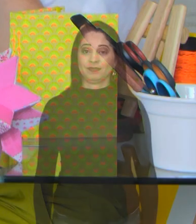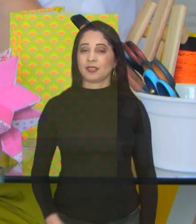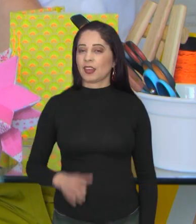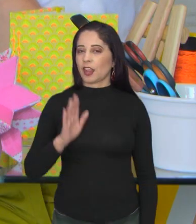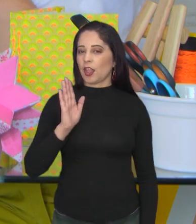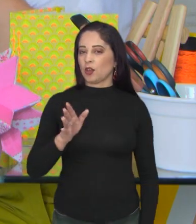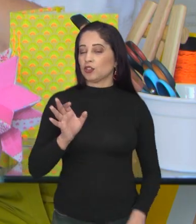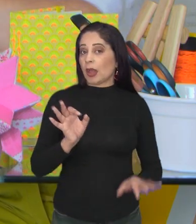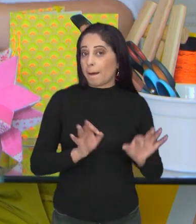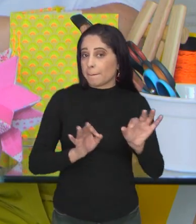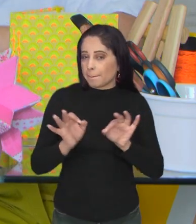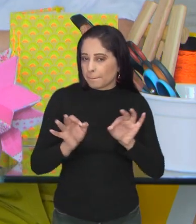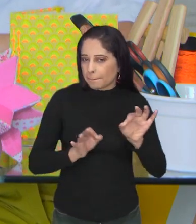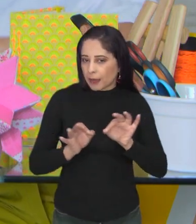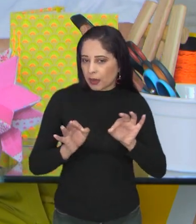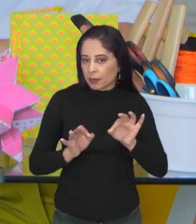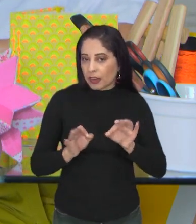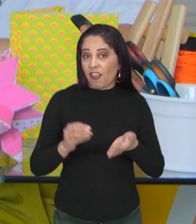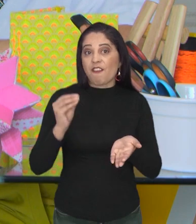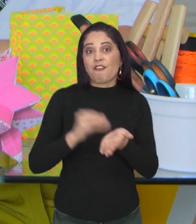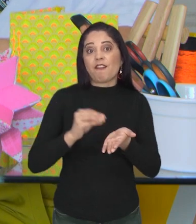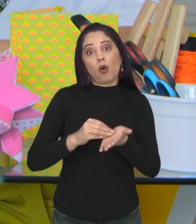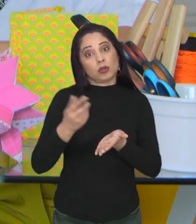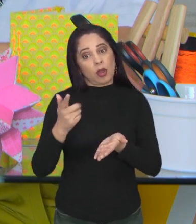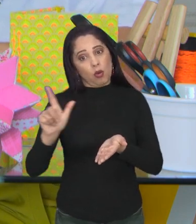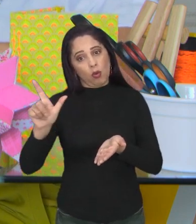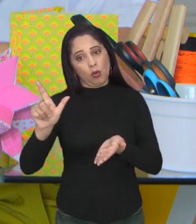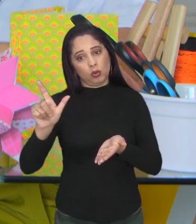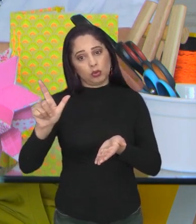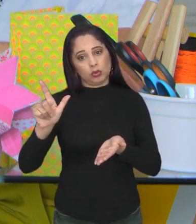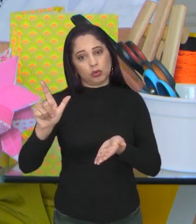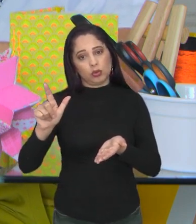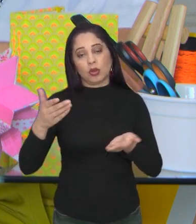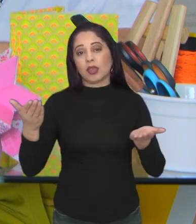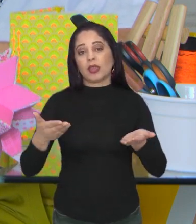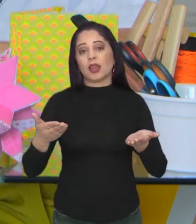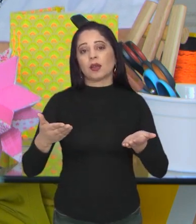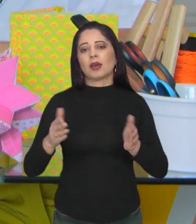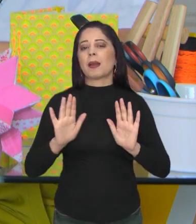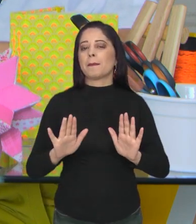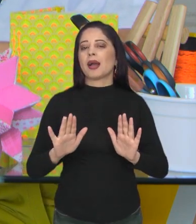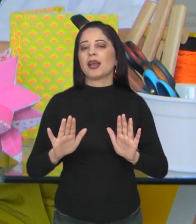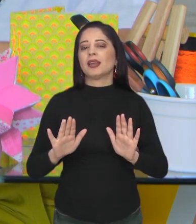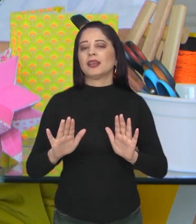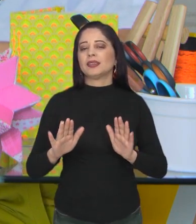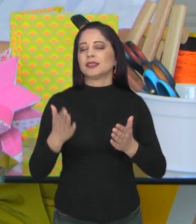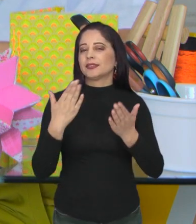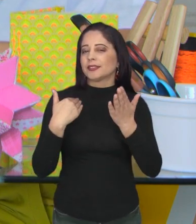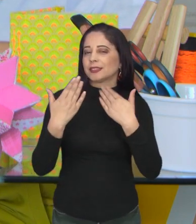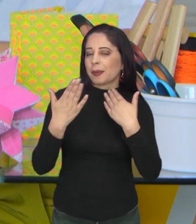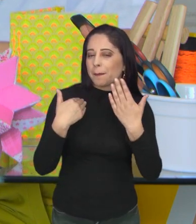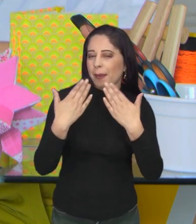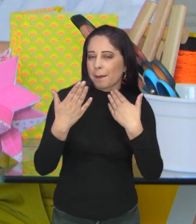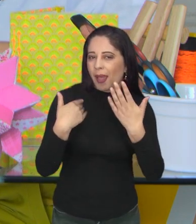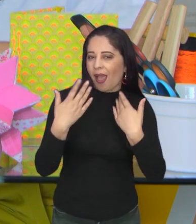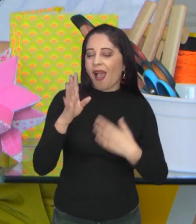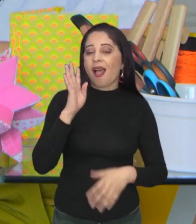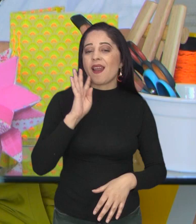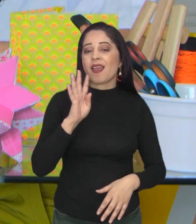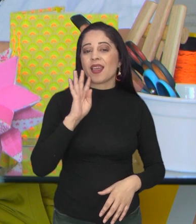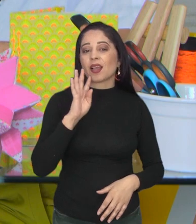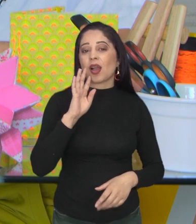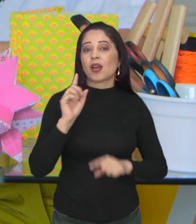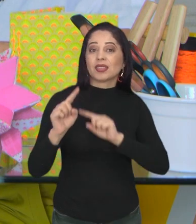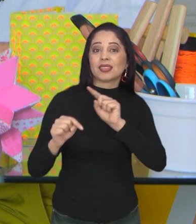bom gente a gente já fez um lado falta o outro que a gente vai colocar vai vir quando a gente bate